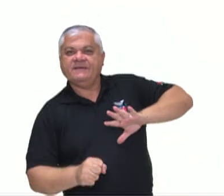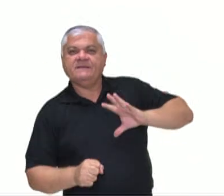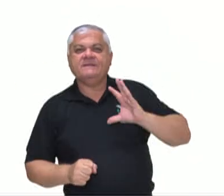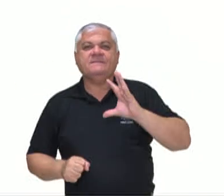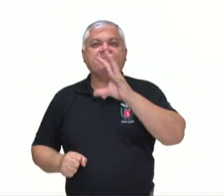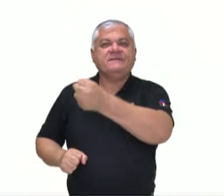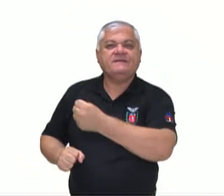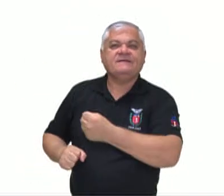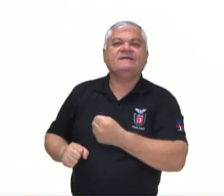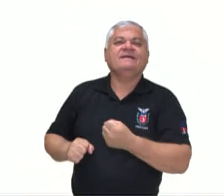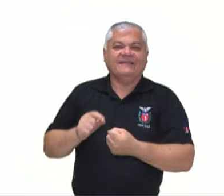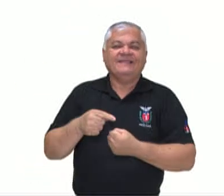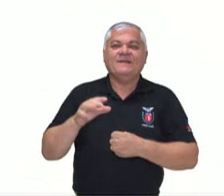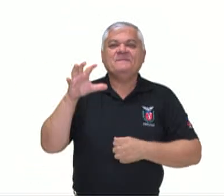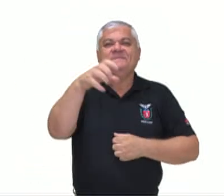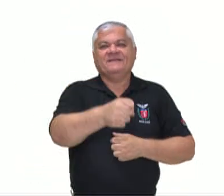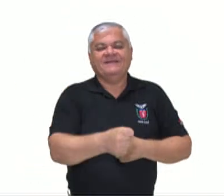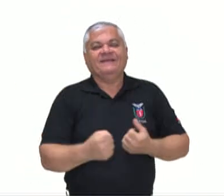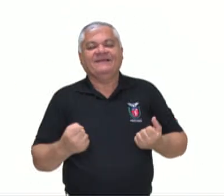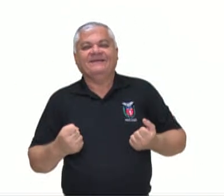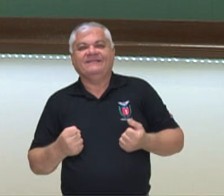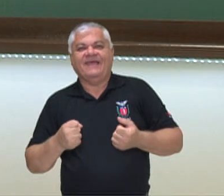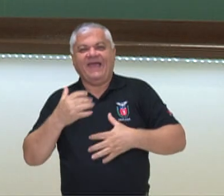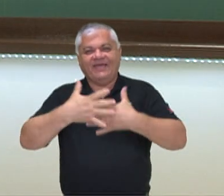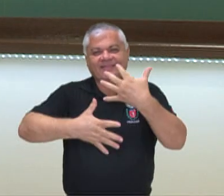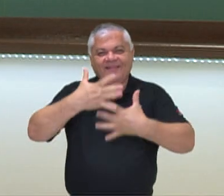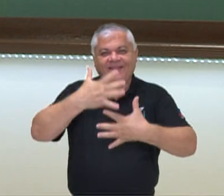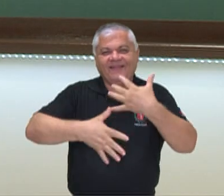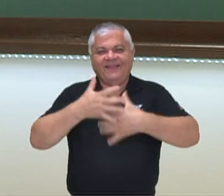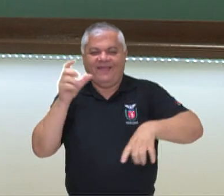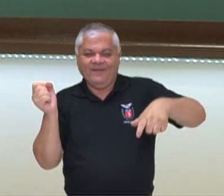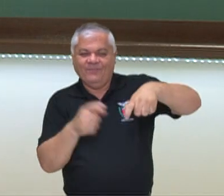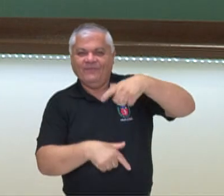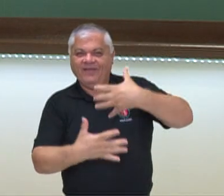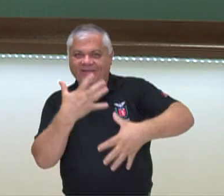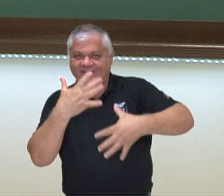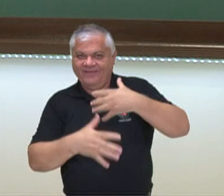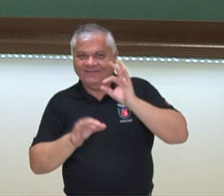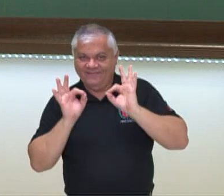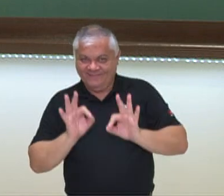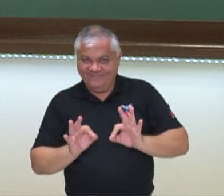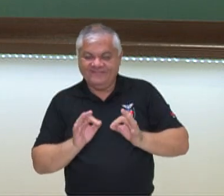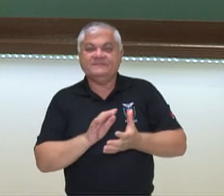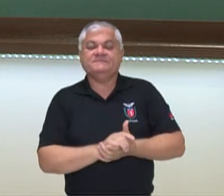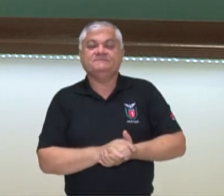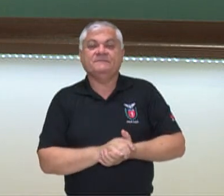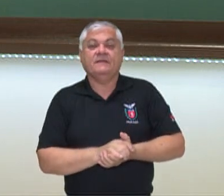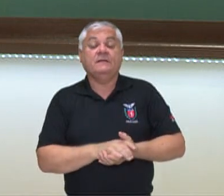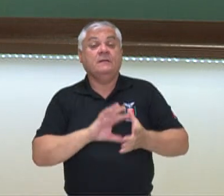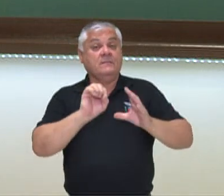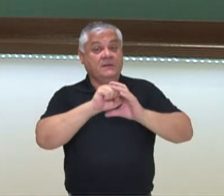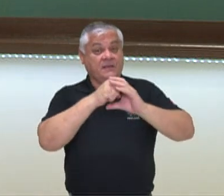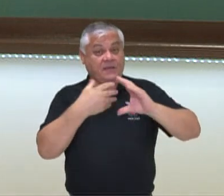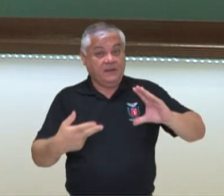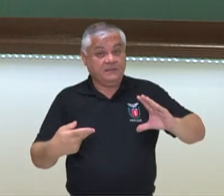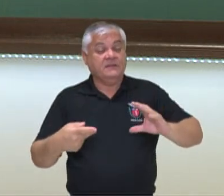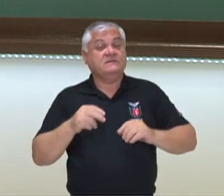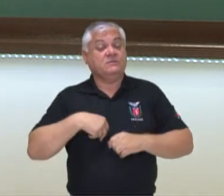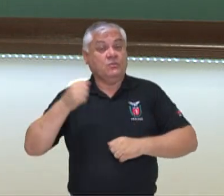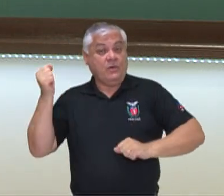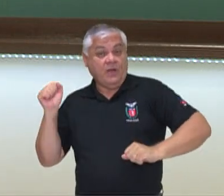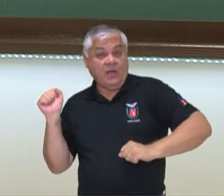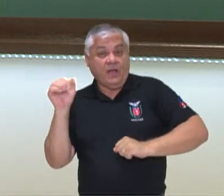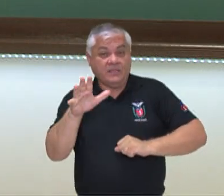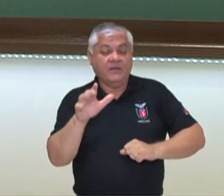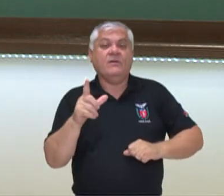bola e impedir a finalização do adversário. Isso que a gente já comentou aqui, né? Uma característica legal do handebol é que